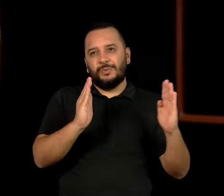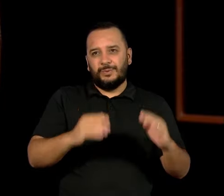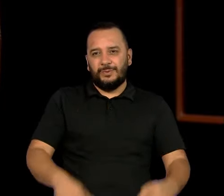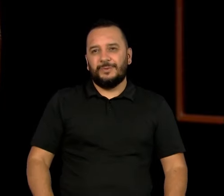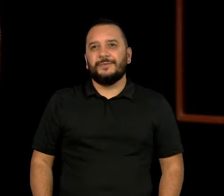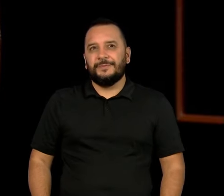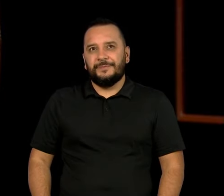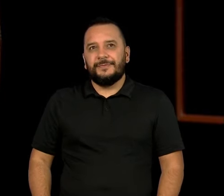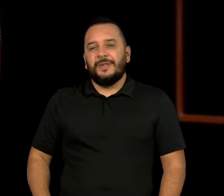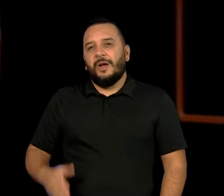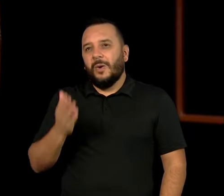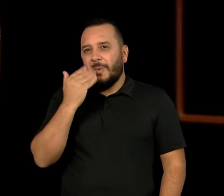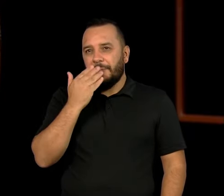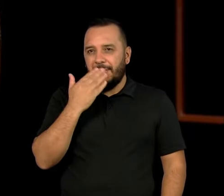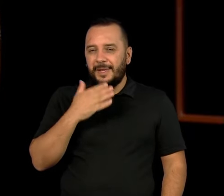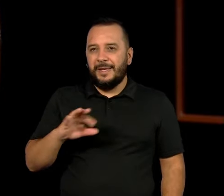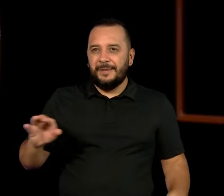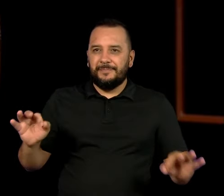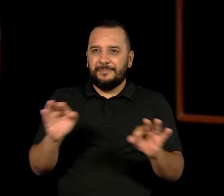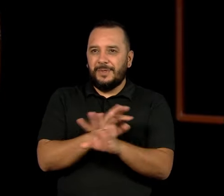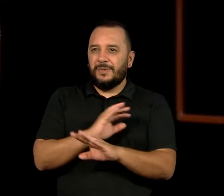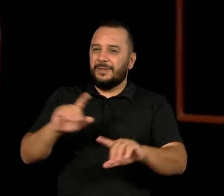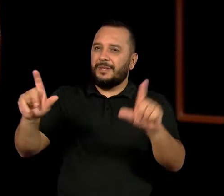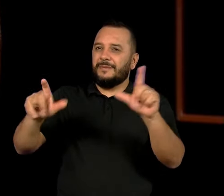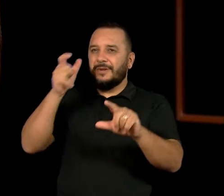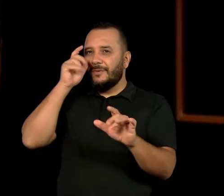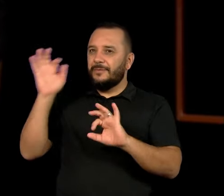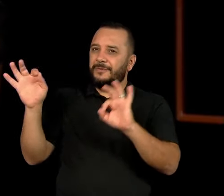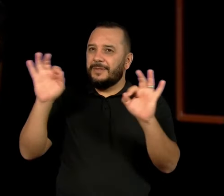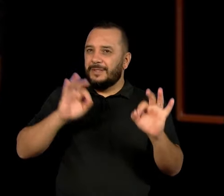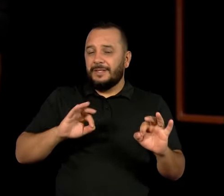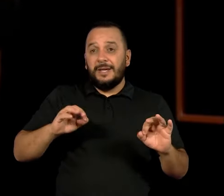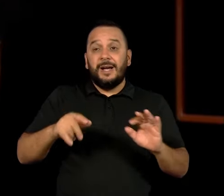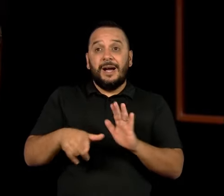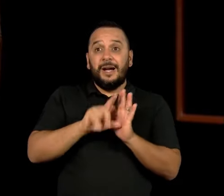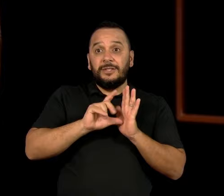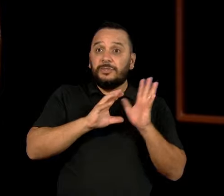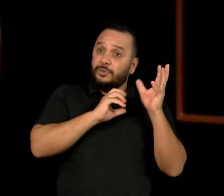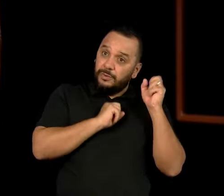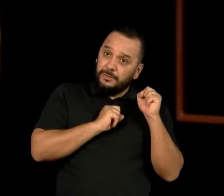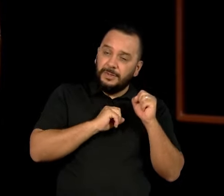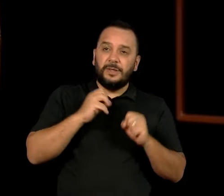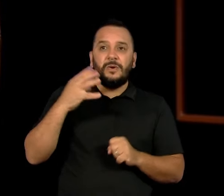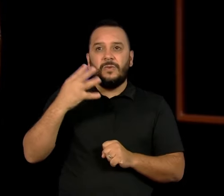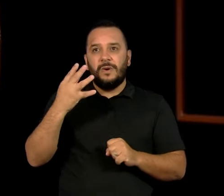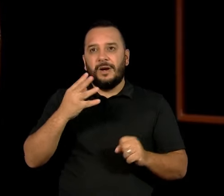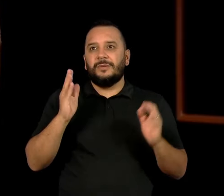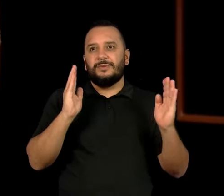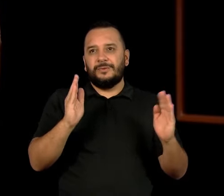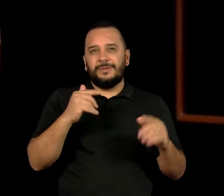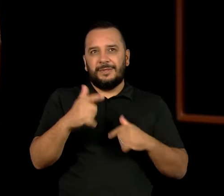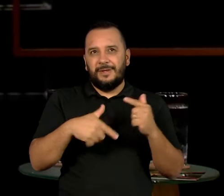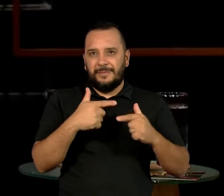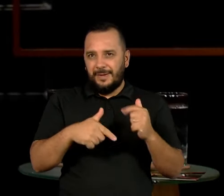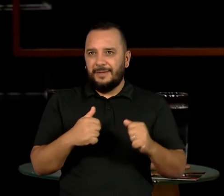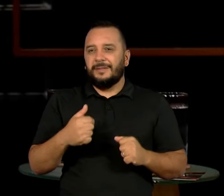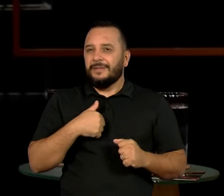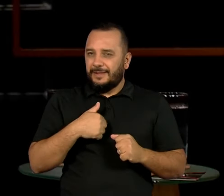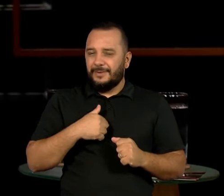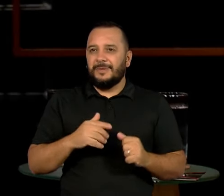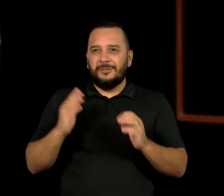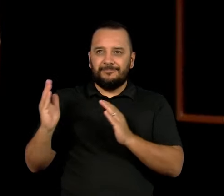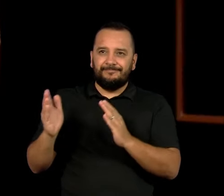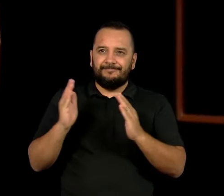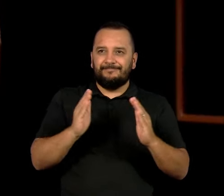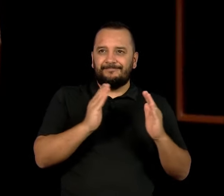Aí jantava, via alguma coisinha na televisão e tal. Aí antes de dormir, quarto turno de trabalho. Então eu dividia assim,